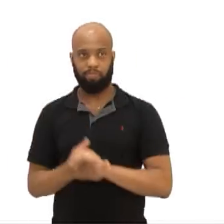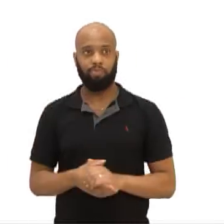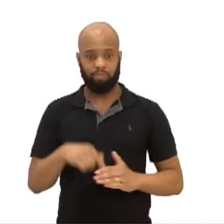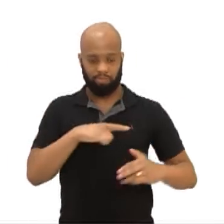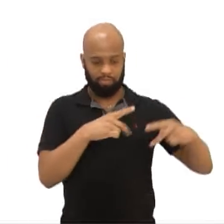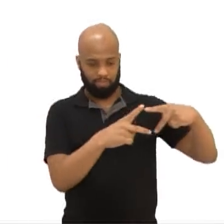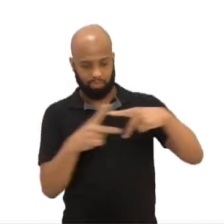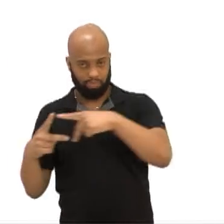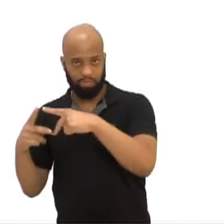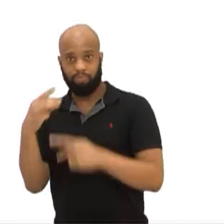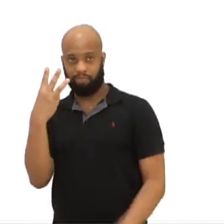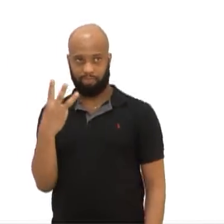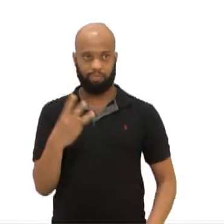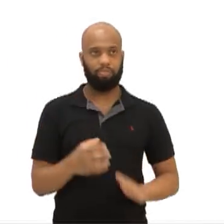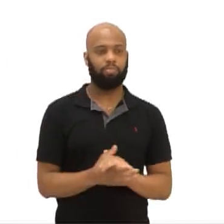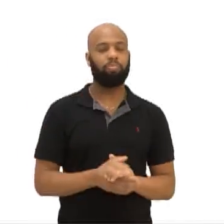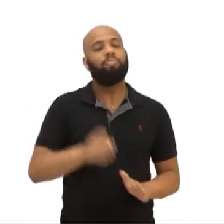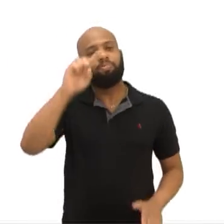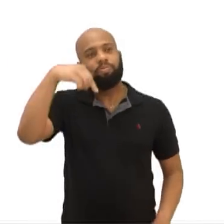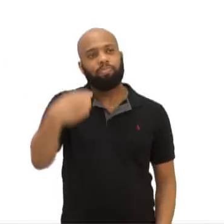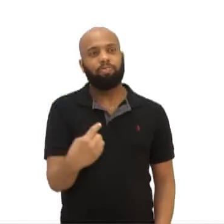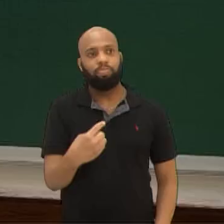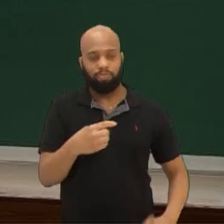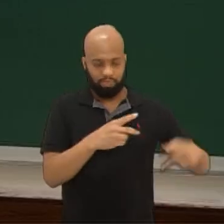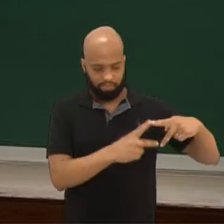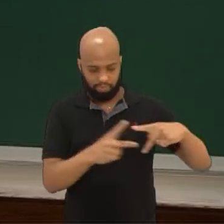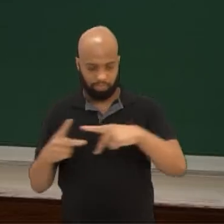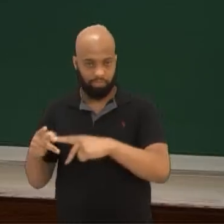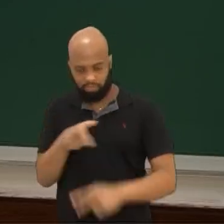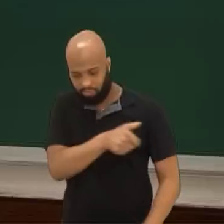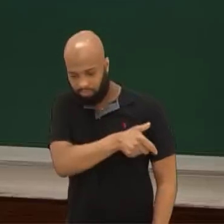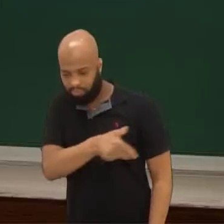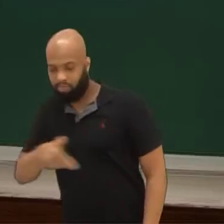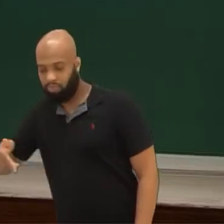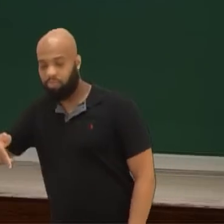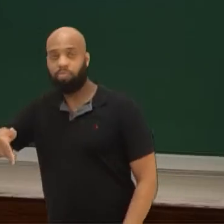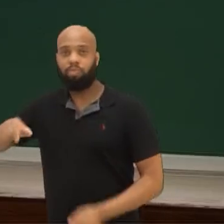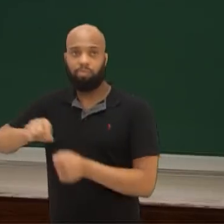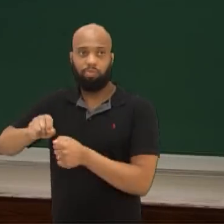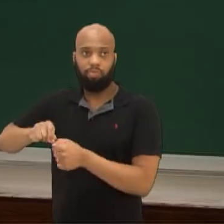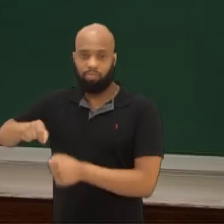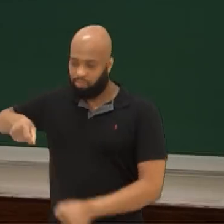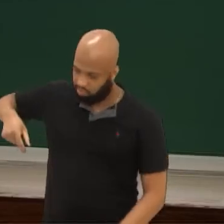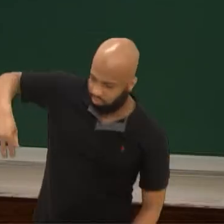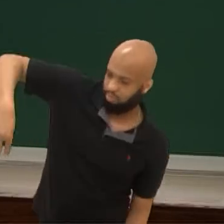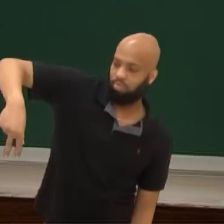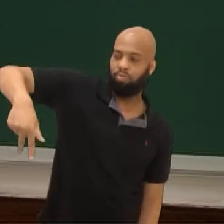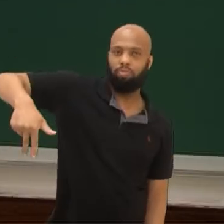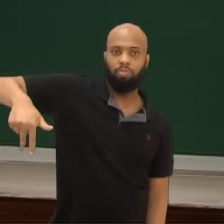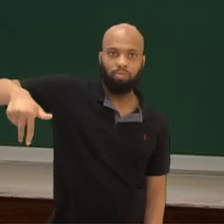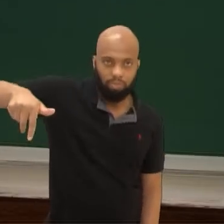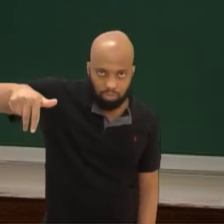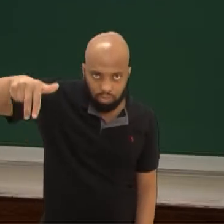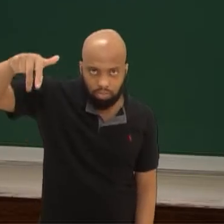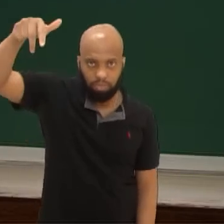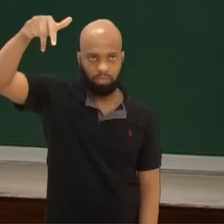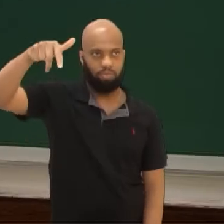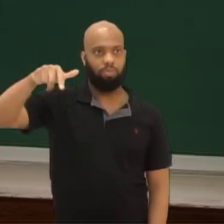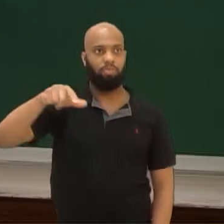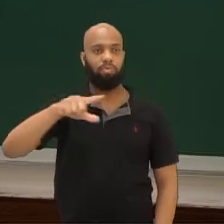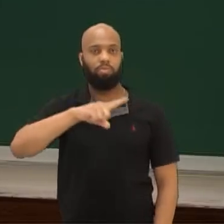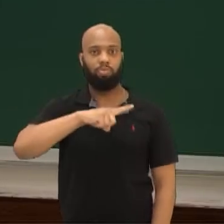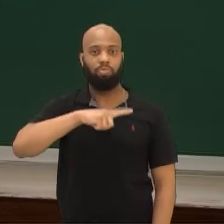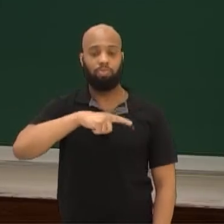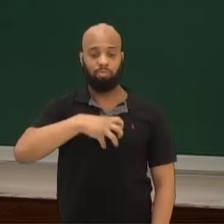1, 2, 3. Após percorrer as 3 casas, o que ele fez? Girou novamente 1/4 da volta